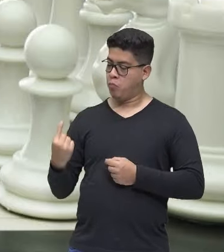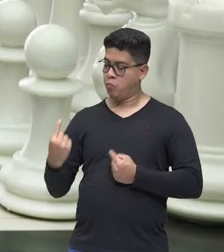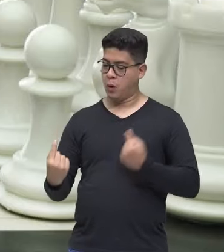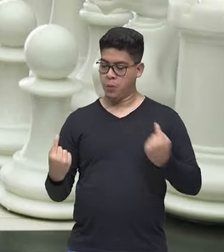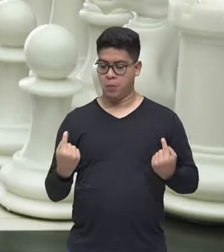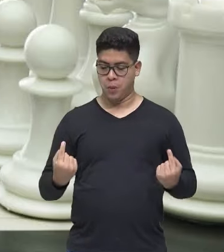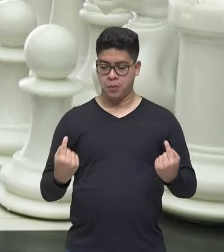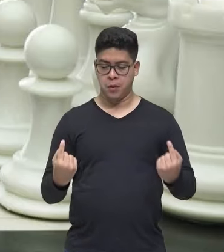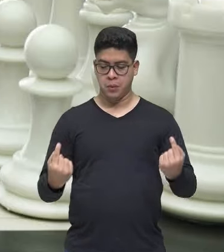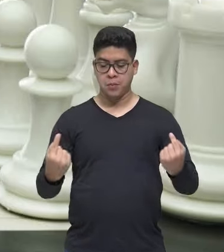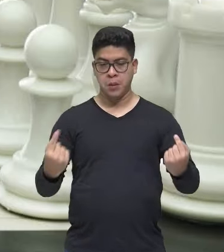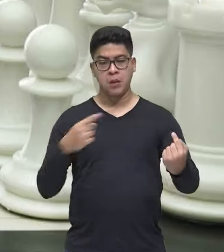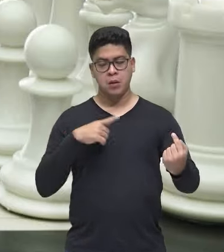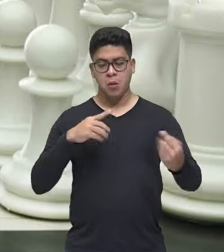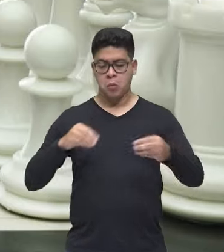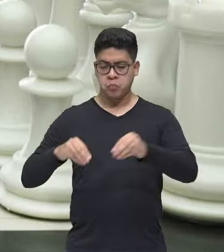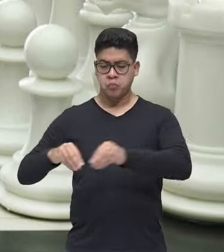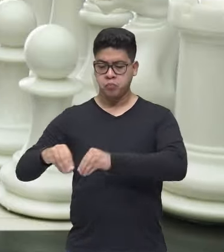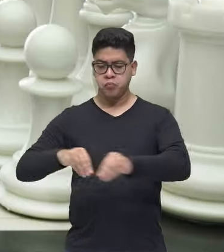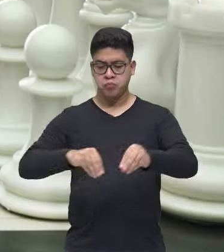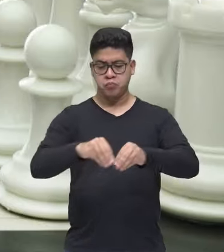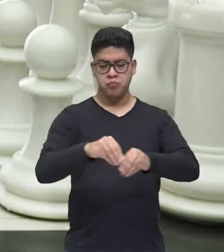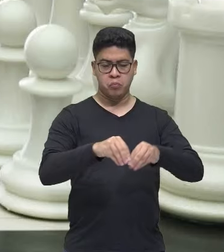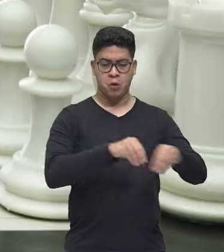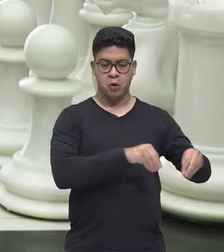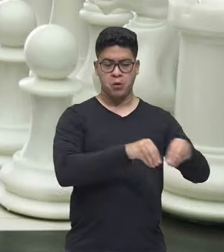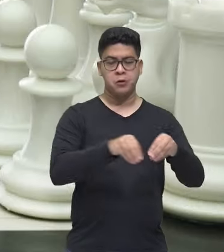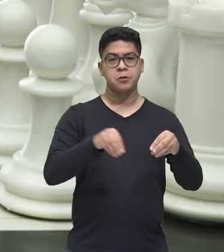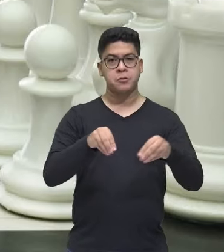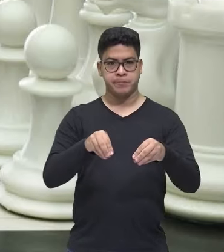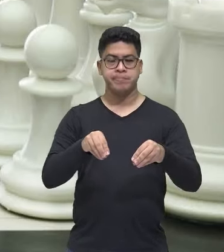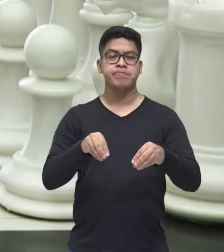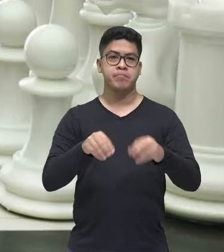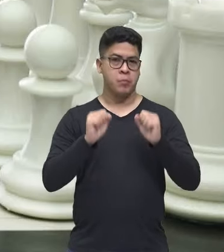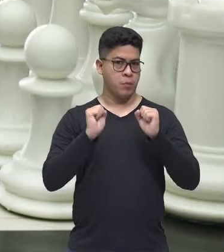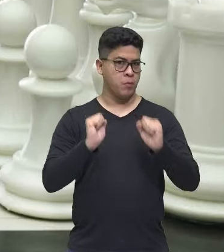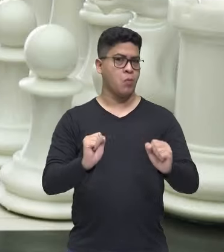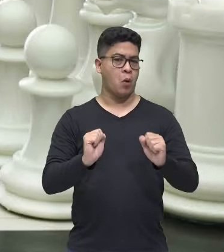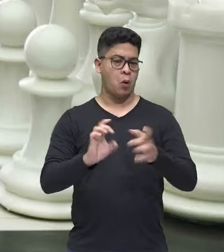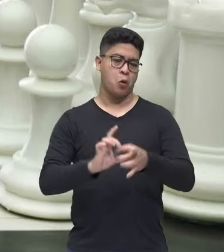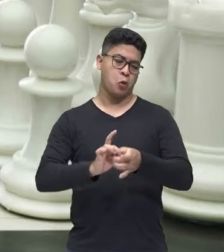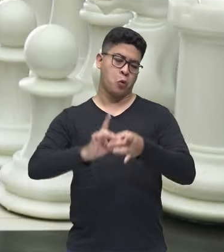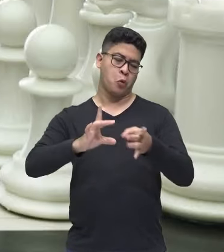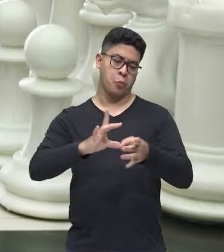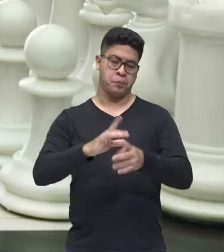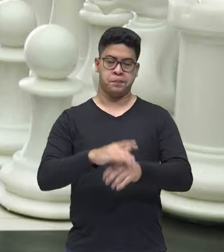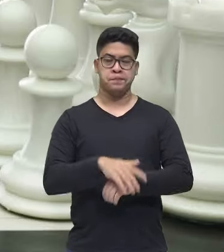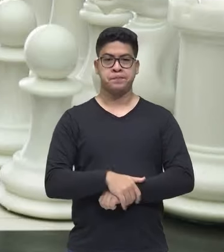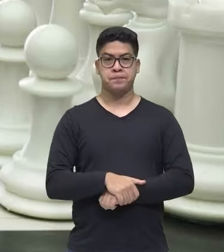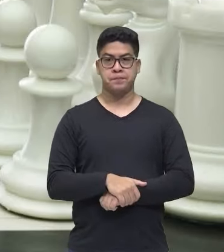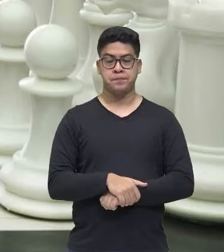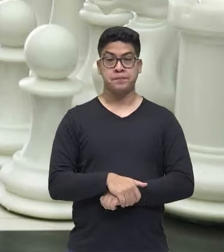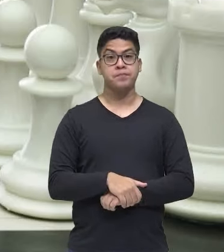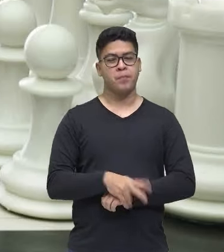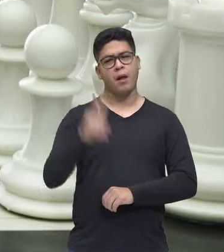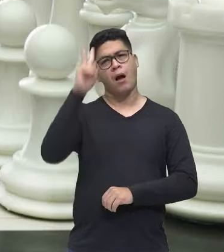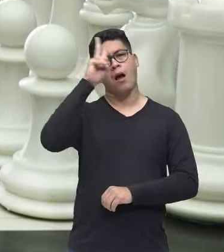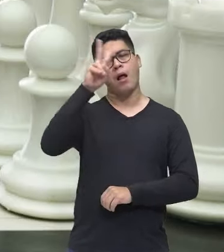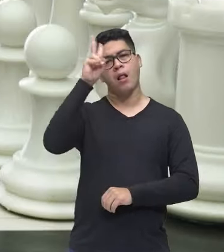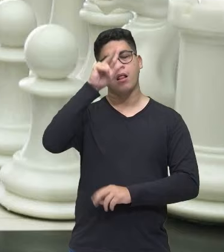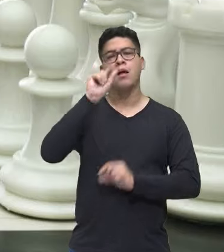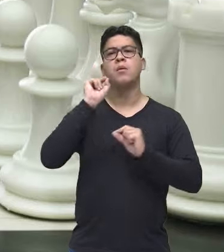movimentar, certo? Então, é nesse espaço que vocês estão vendo aqui que elas vão se movimentar. Lembrando que a pessoa